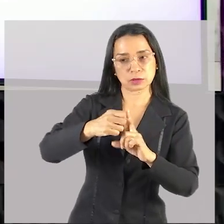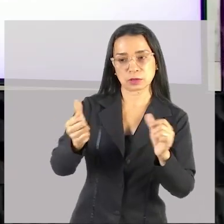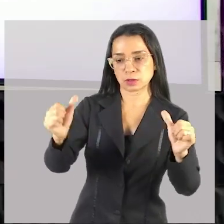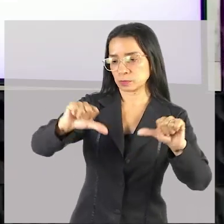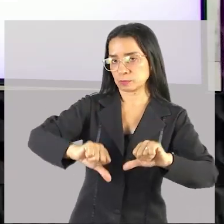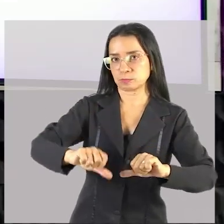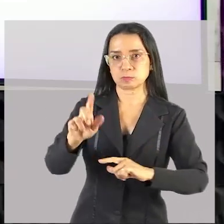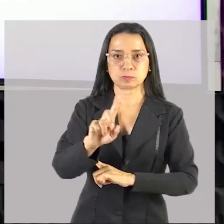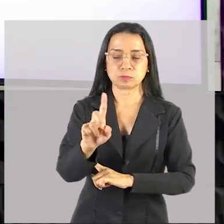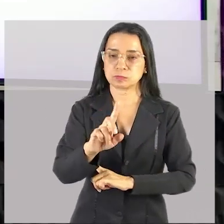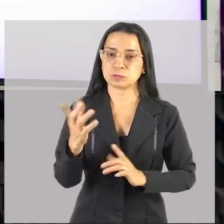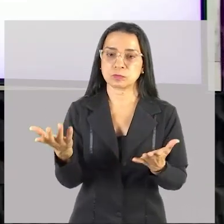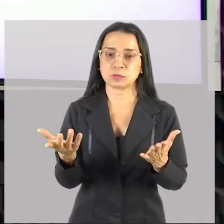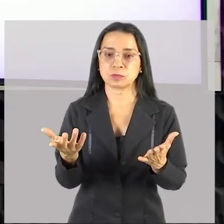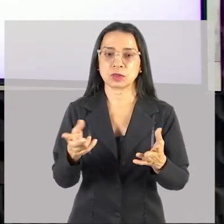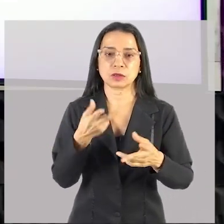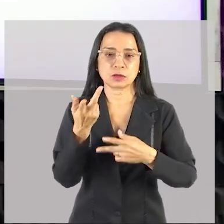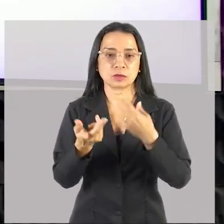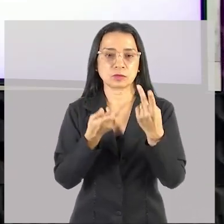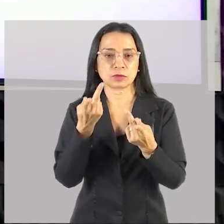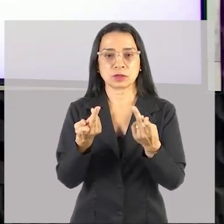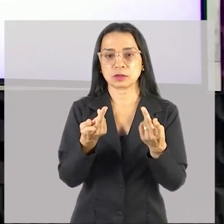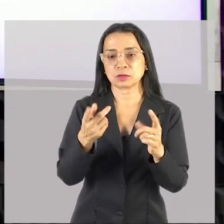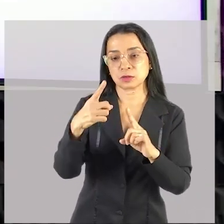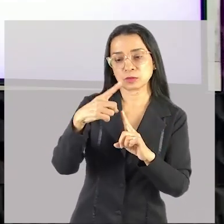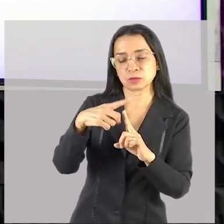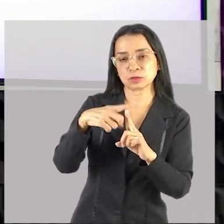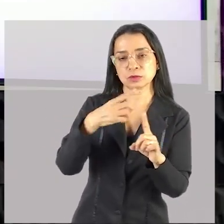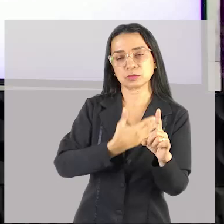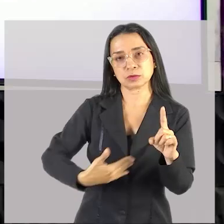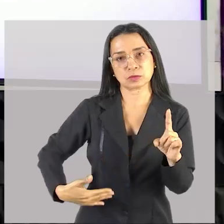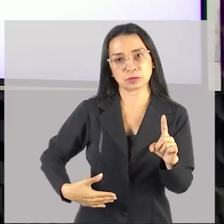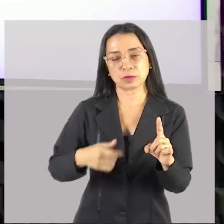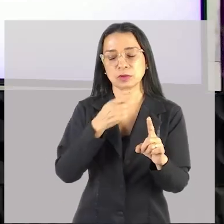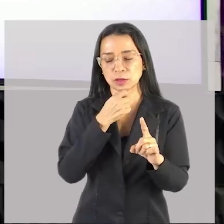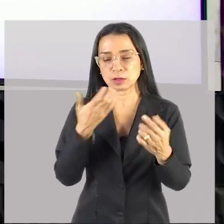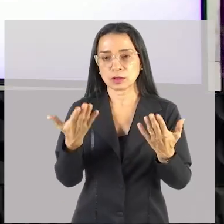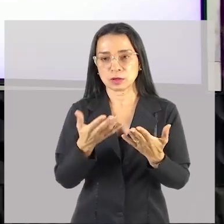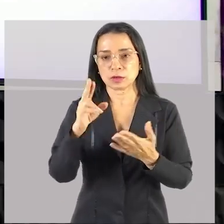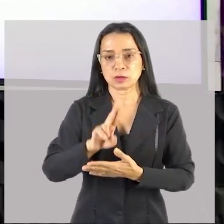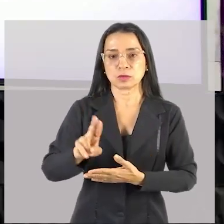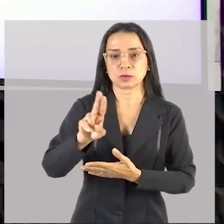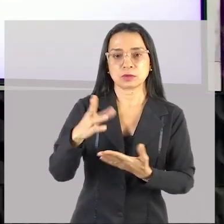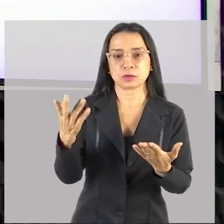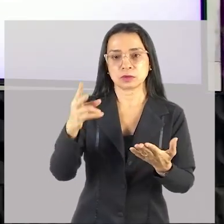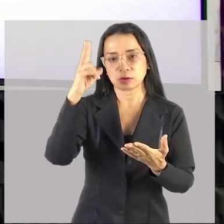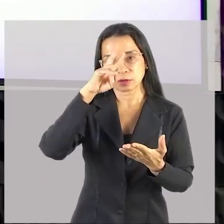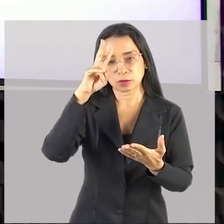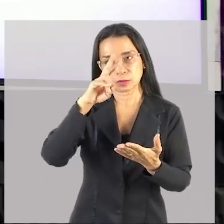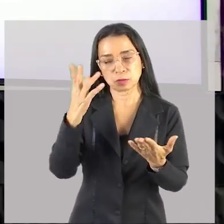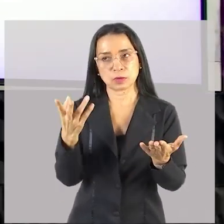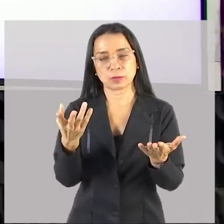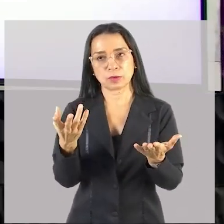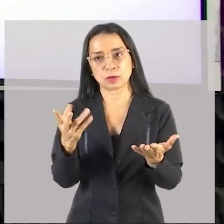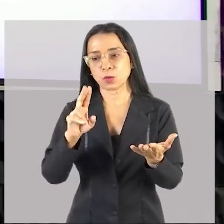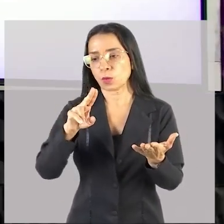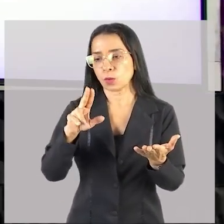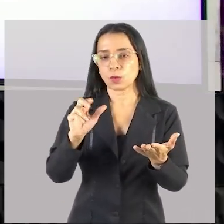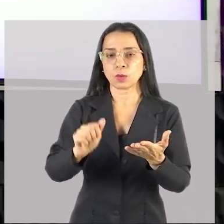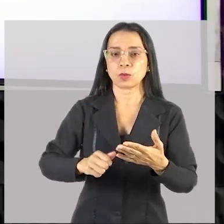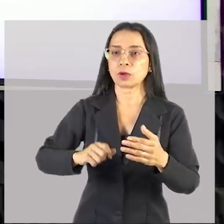declinando. Tanto que estamos falando de uma forma de governo que ainda hoje usamos, E lembrando, né, a gente nunca deve combater a democracia,